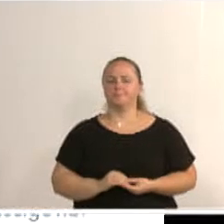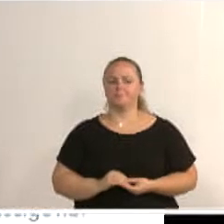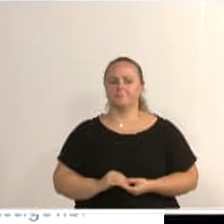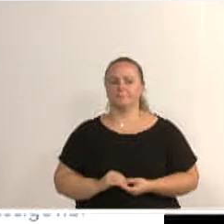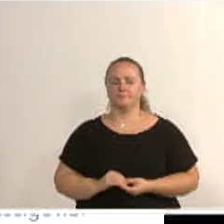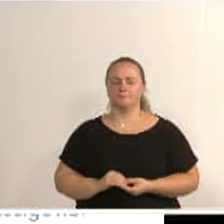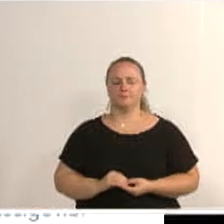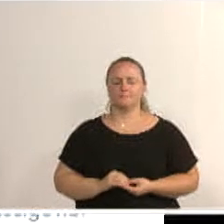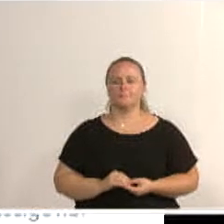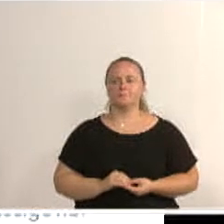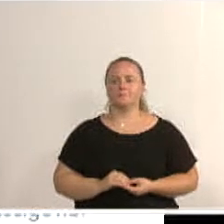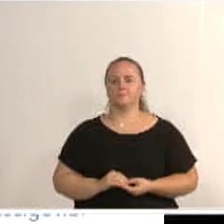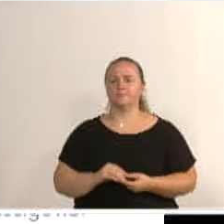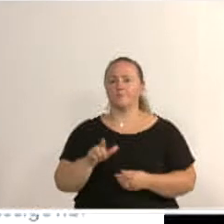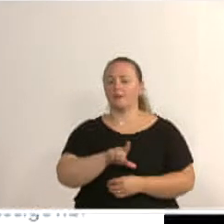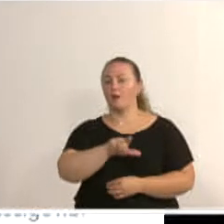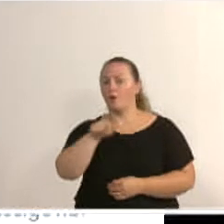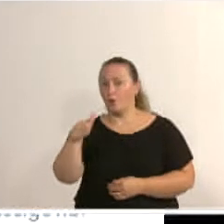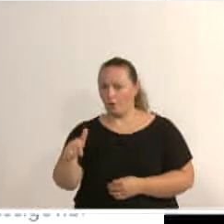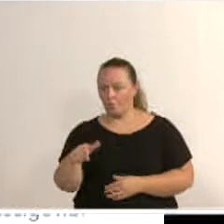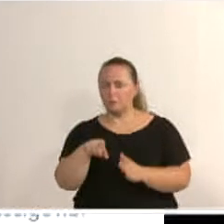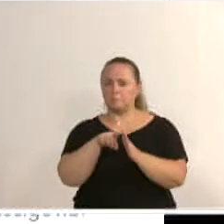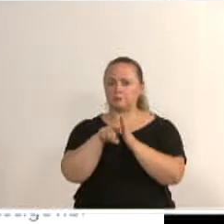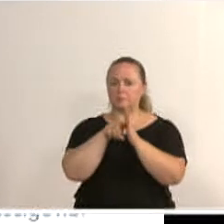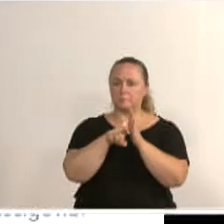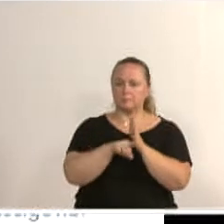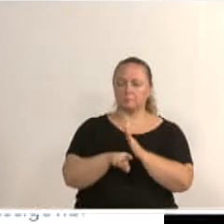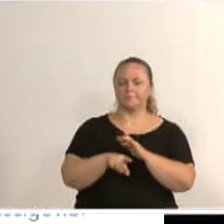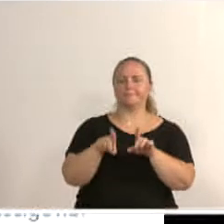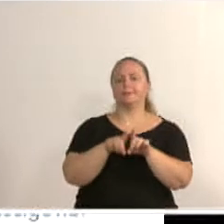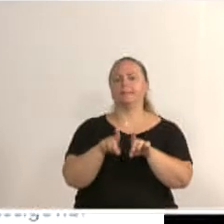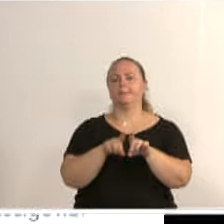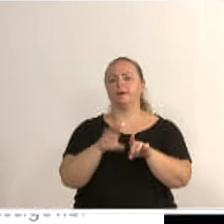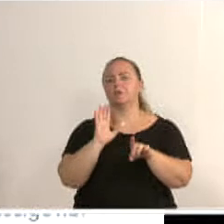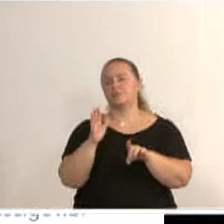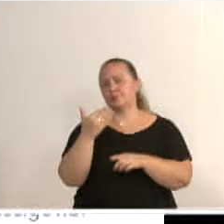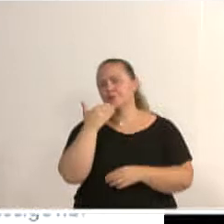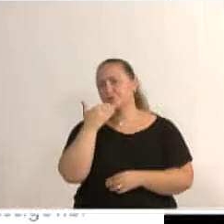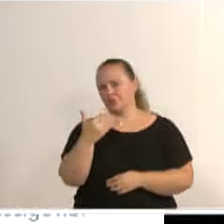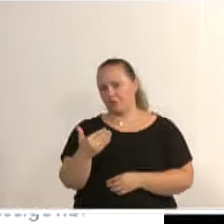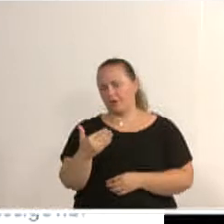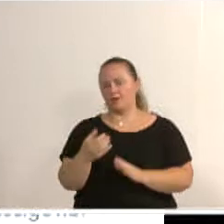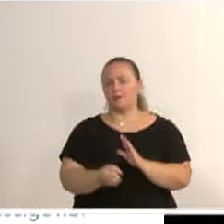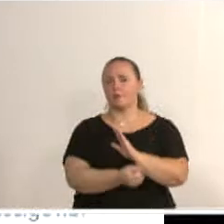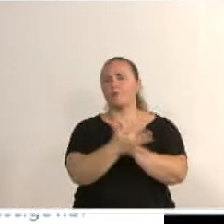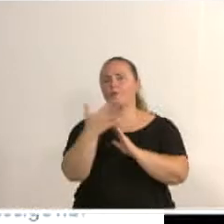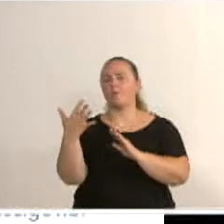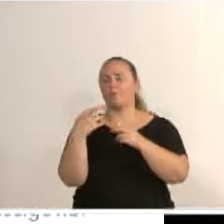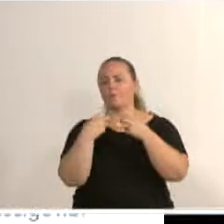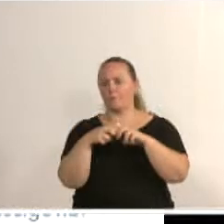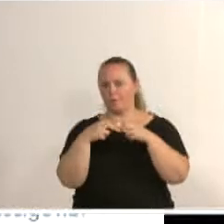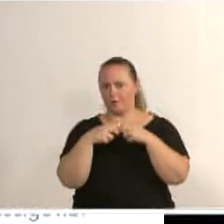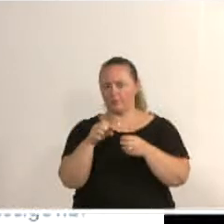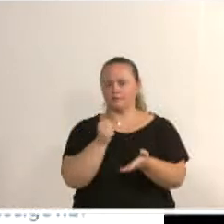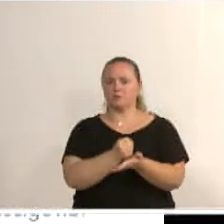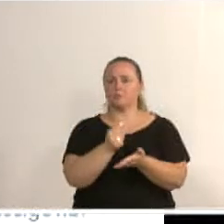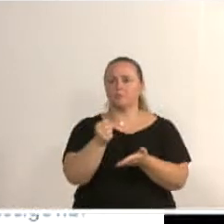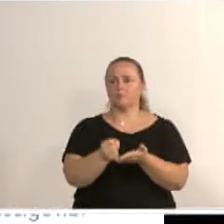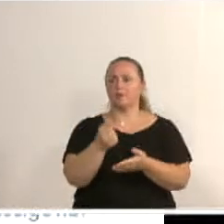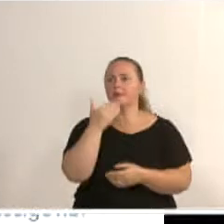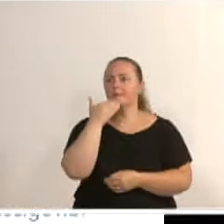Outra operação da frota e outro questionamento sobre a frota que foi levantado é a questão da quantidade de veículos, né? O contrato exige que